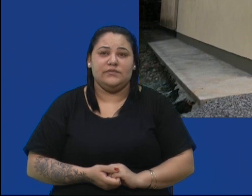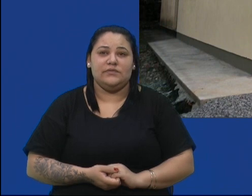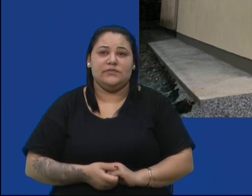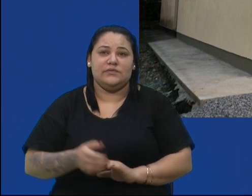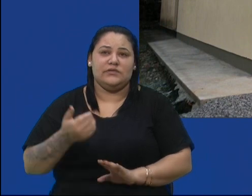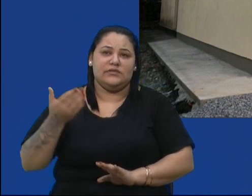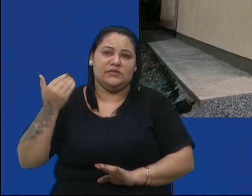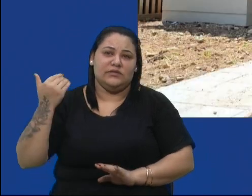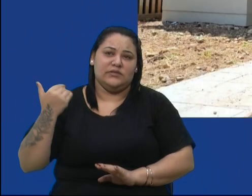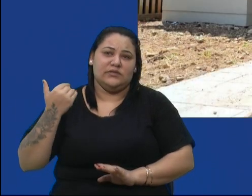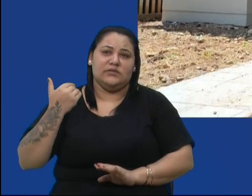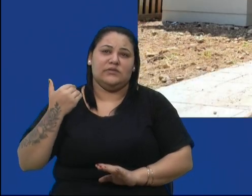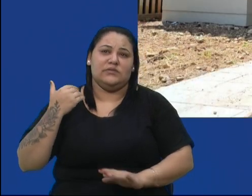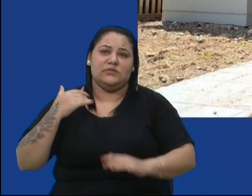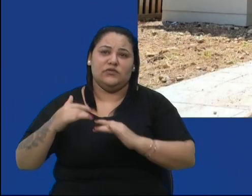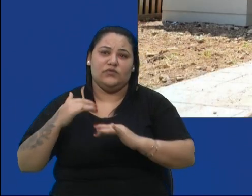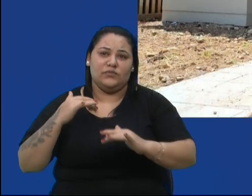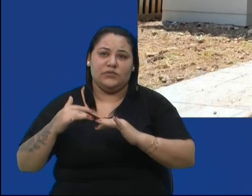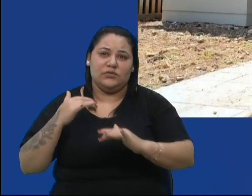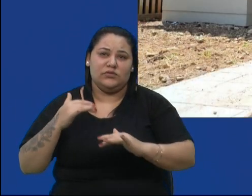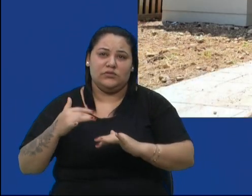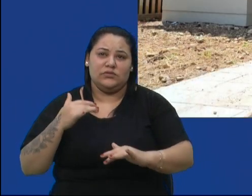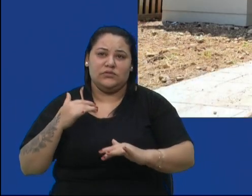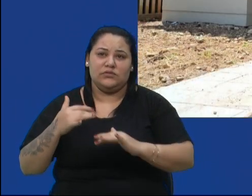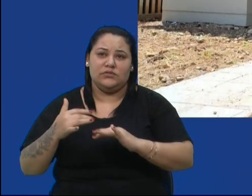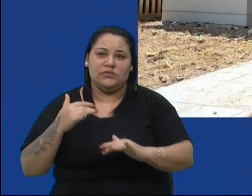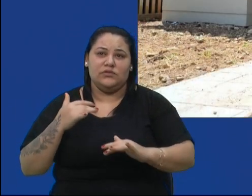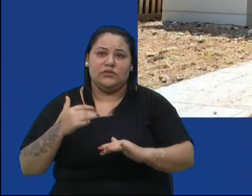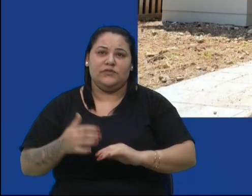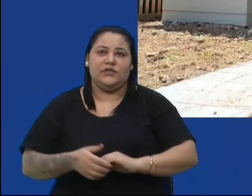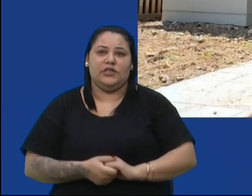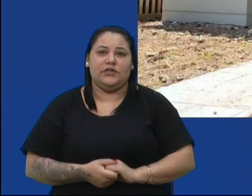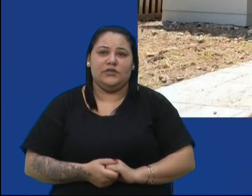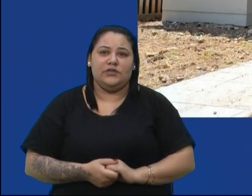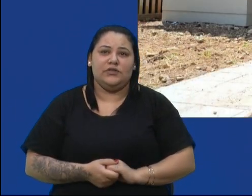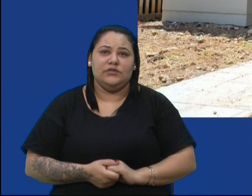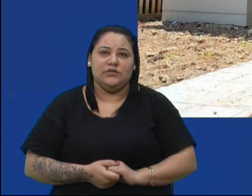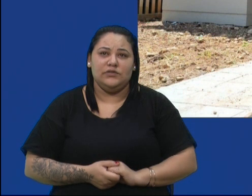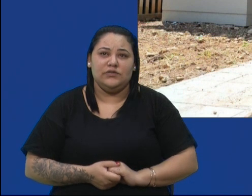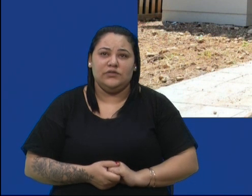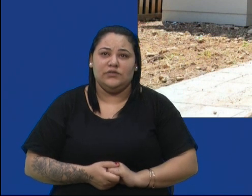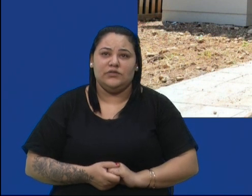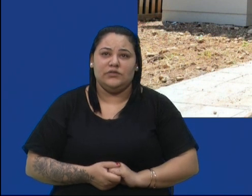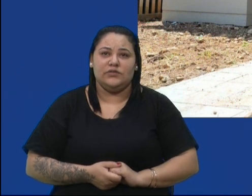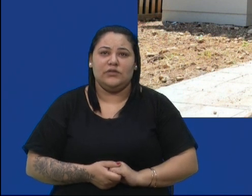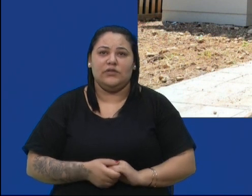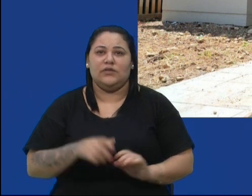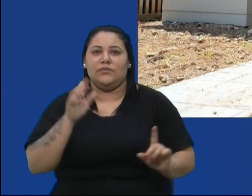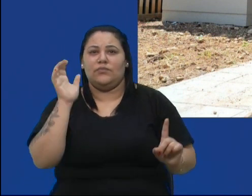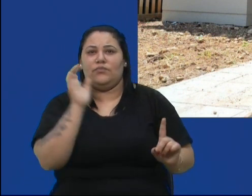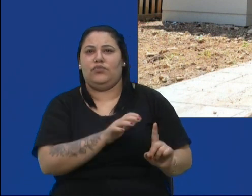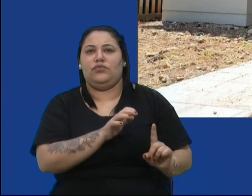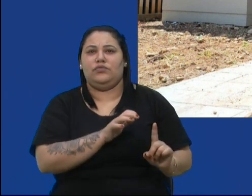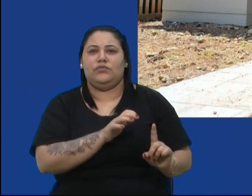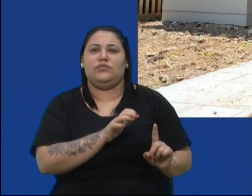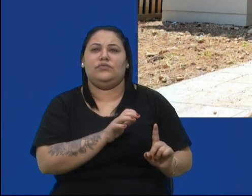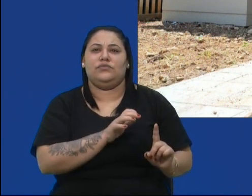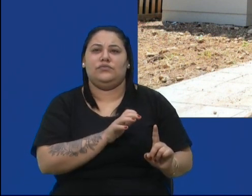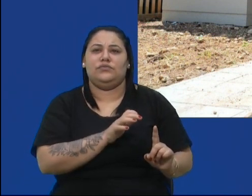movimento comunitário se viu assim, atacado pela Prefeitura,